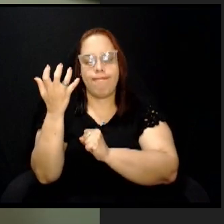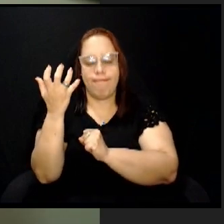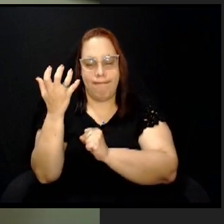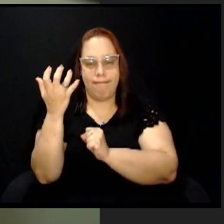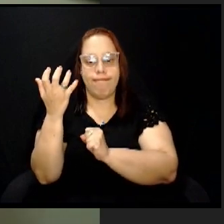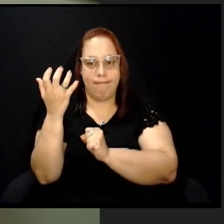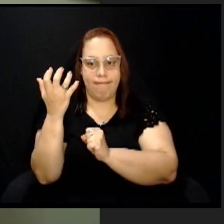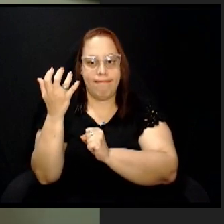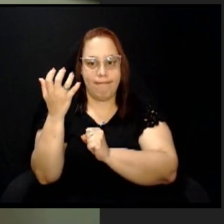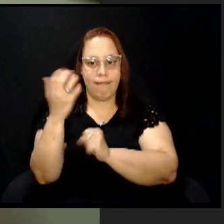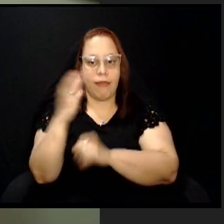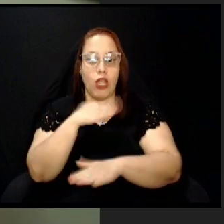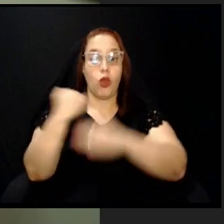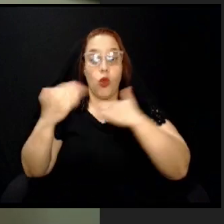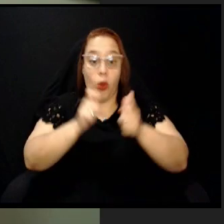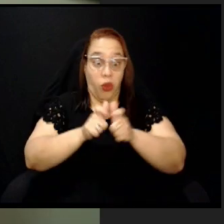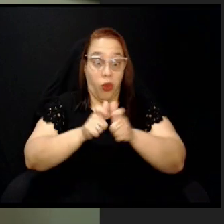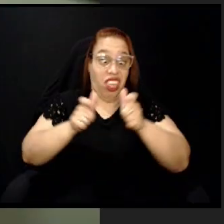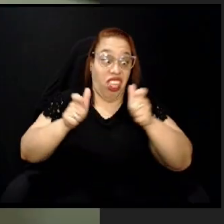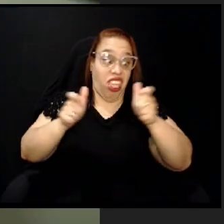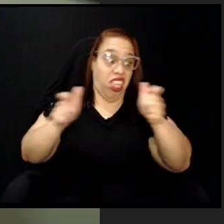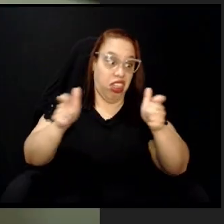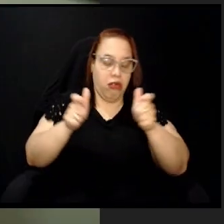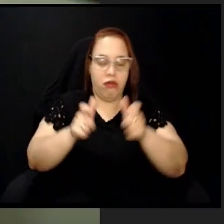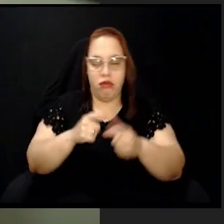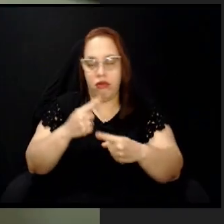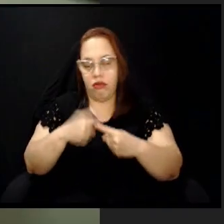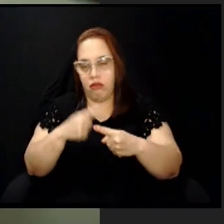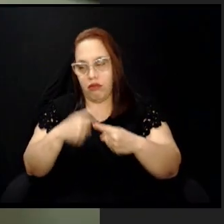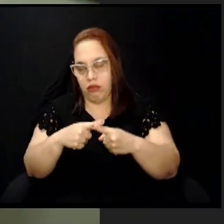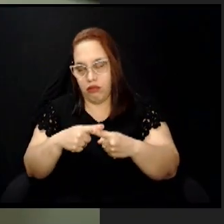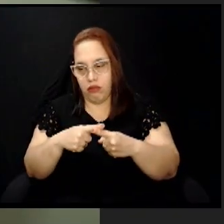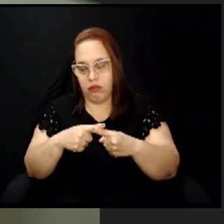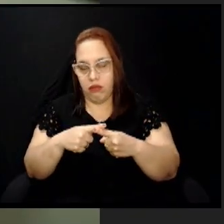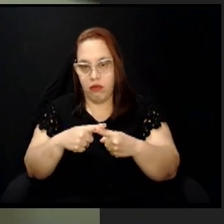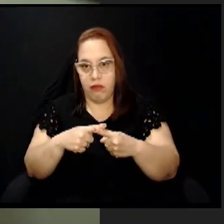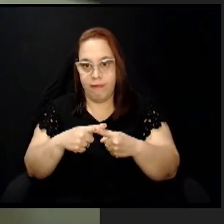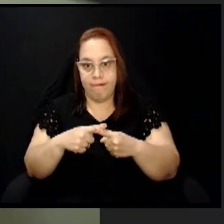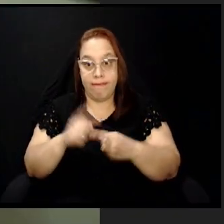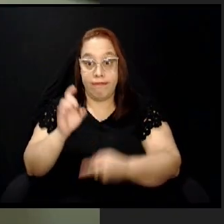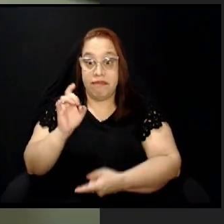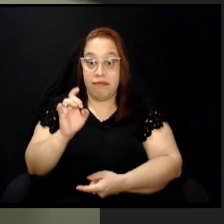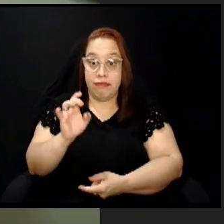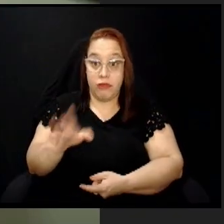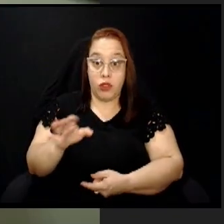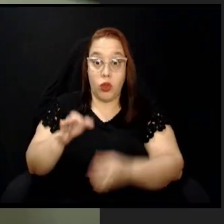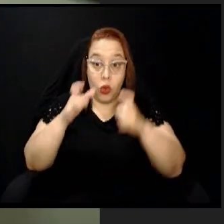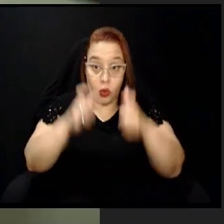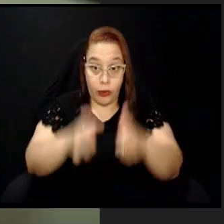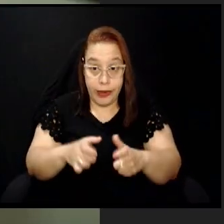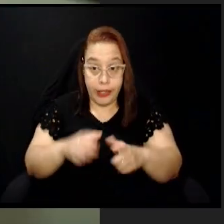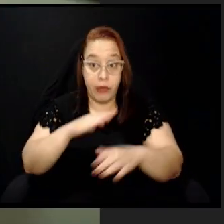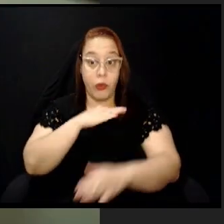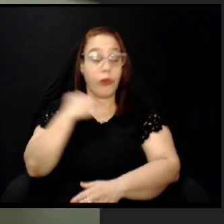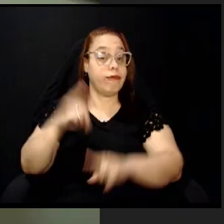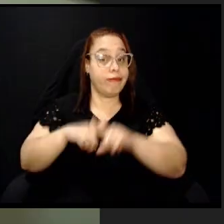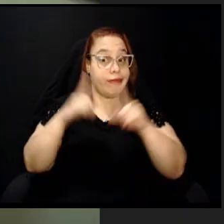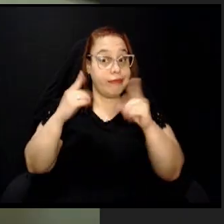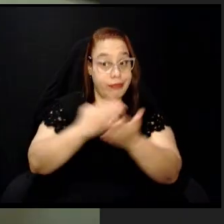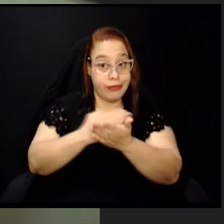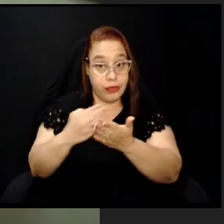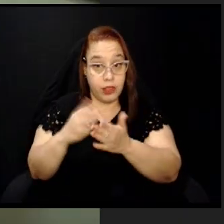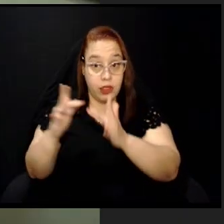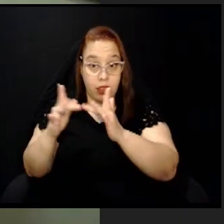causar essa mortalidade alta, porque pode levar não exatamente no local que eles morreram, mas o início